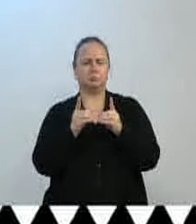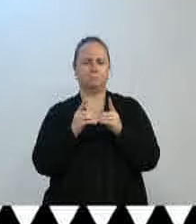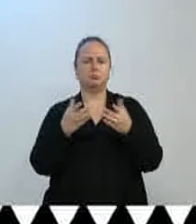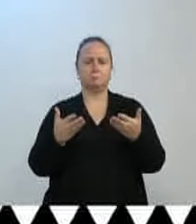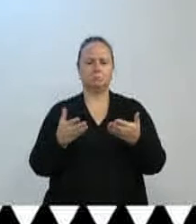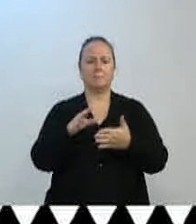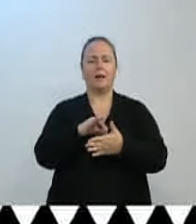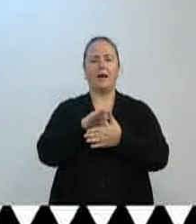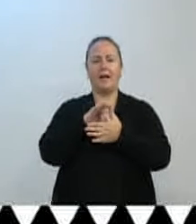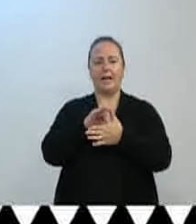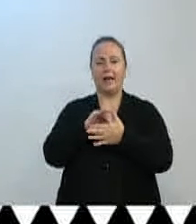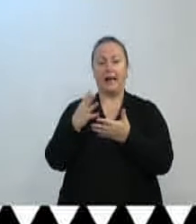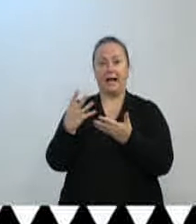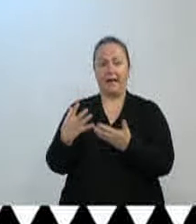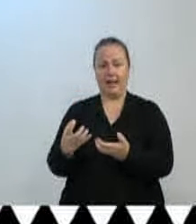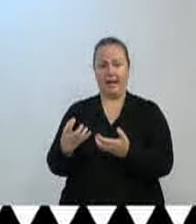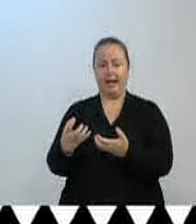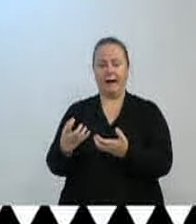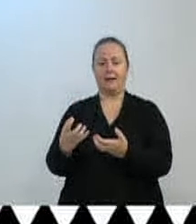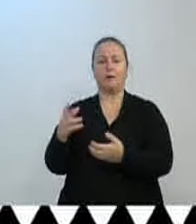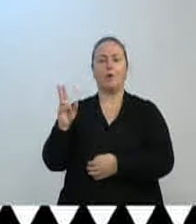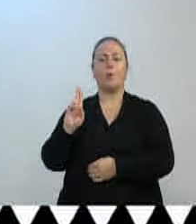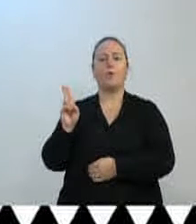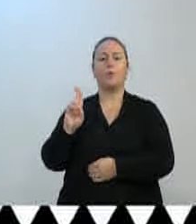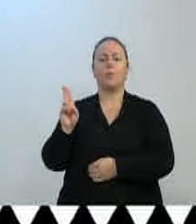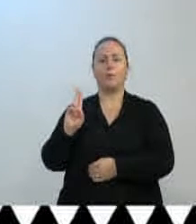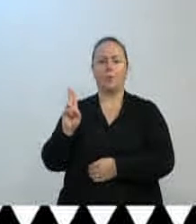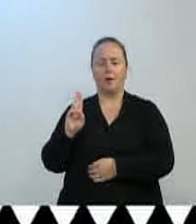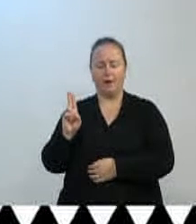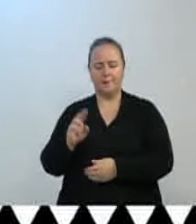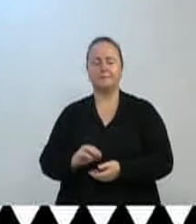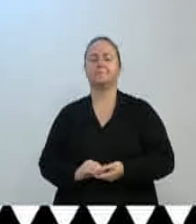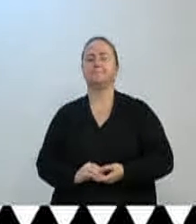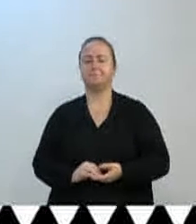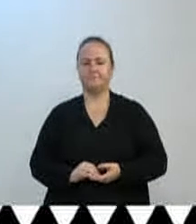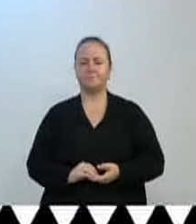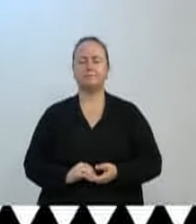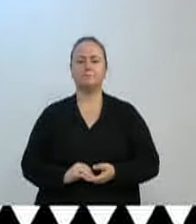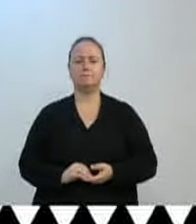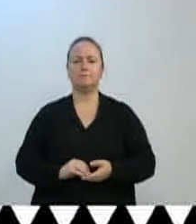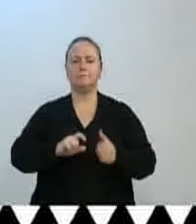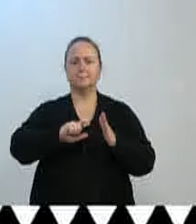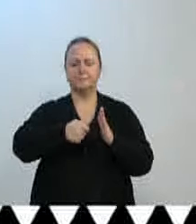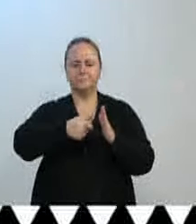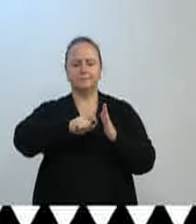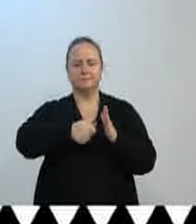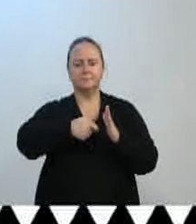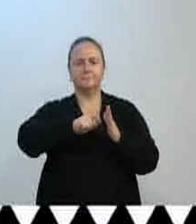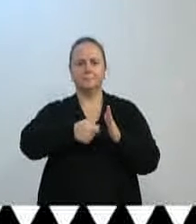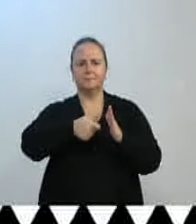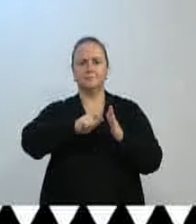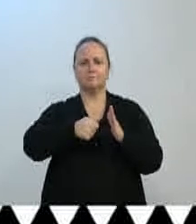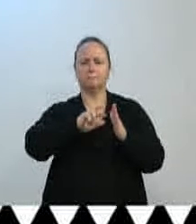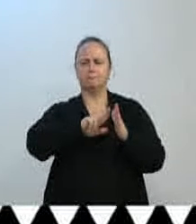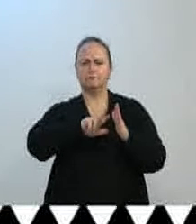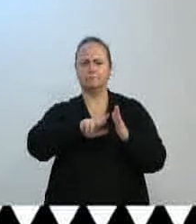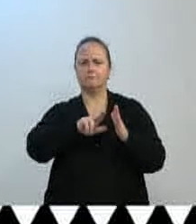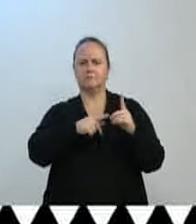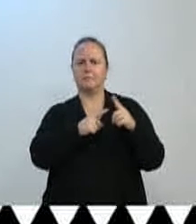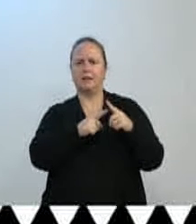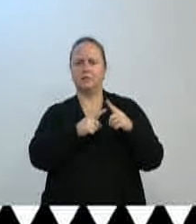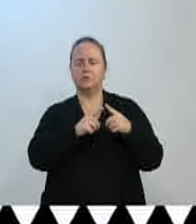carne seca do Uruguai, ele vendia parafuso de várias bitolas, ele